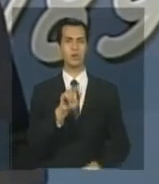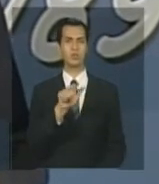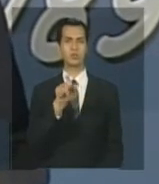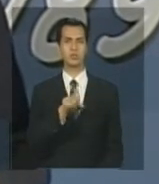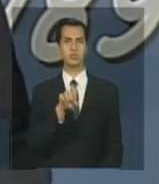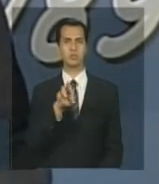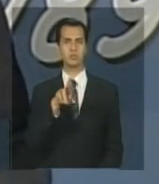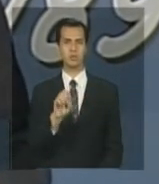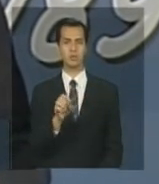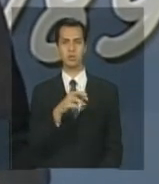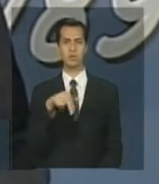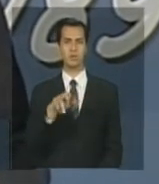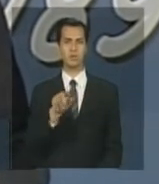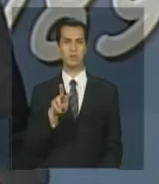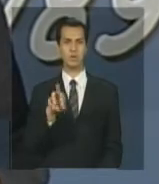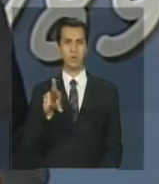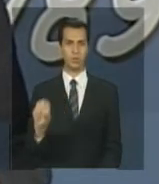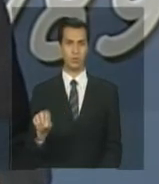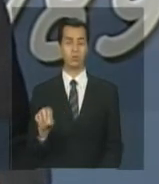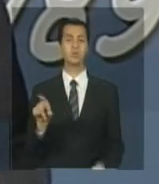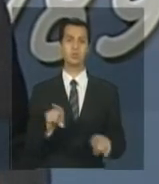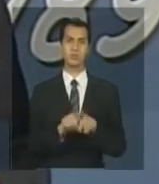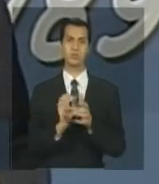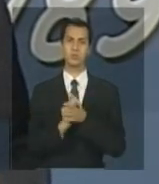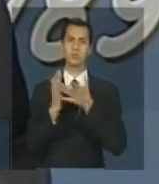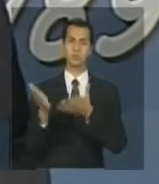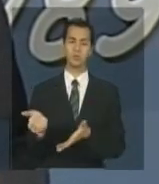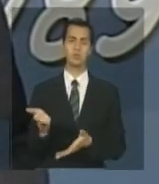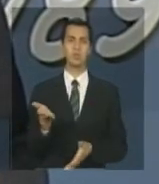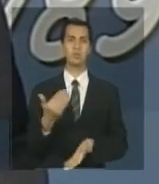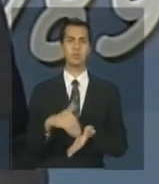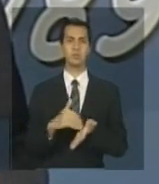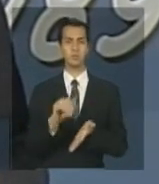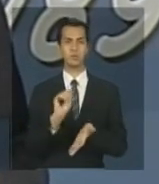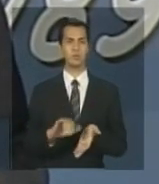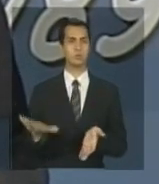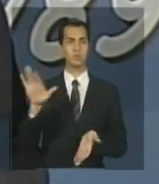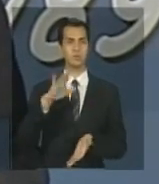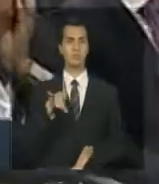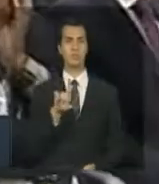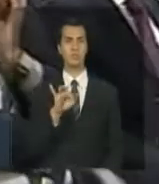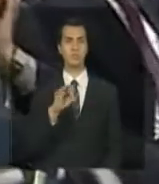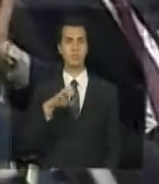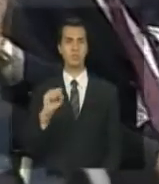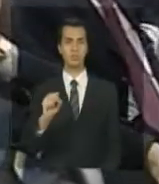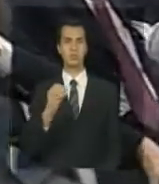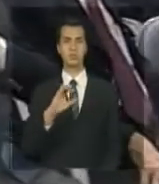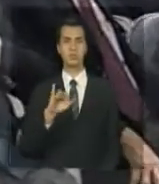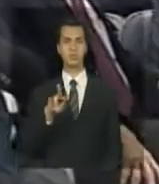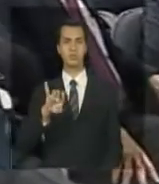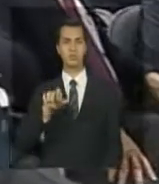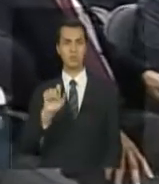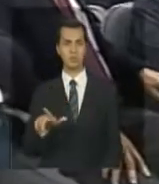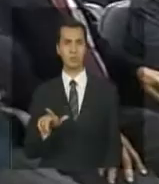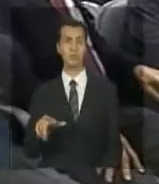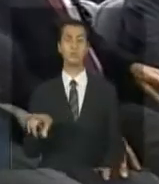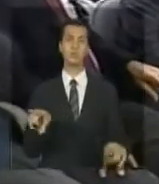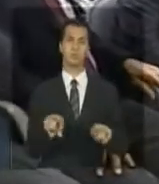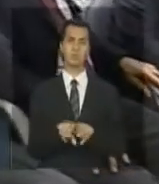Navarro o nosso secretário Nacional da Defesa Civil Coronel Humberto E aí